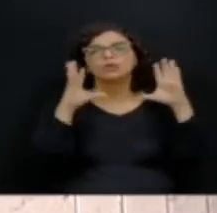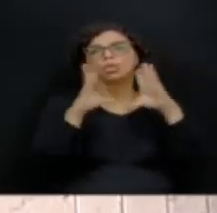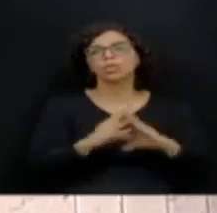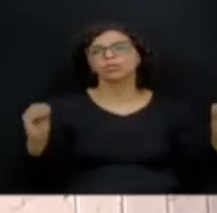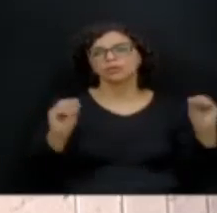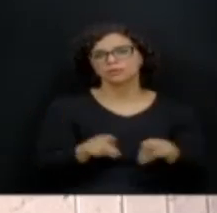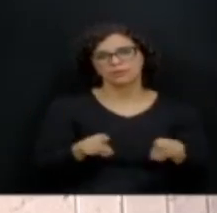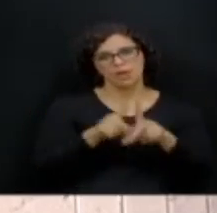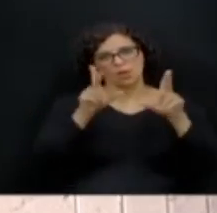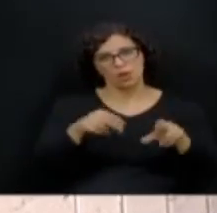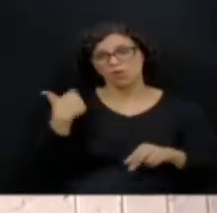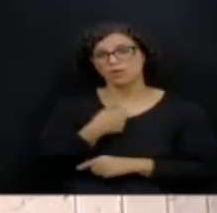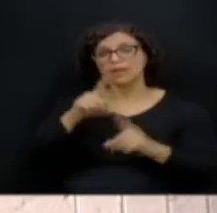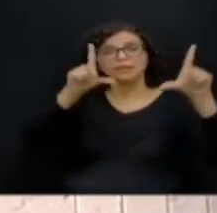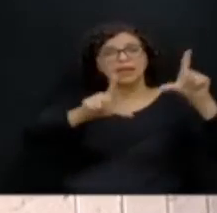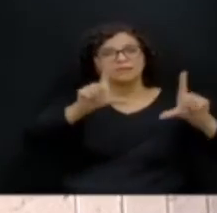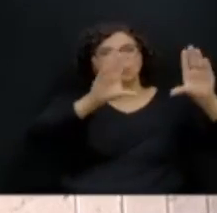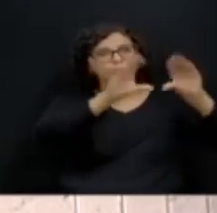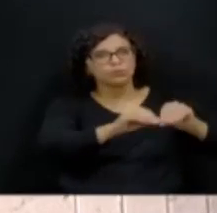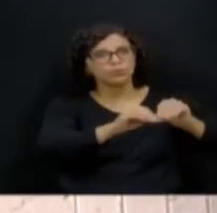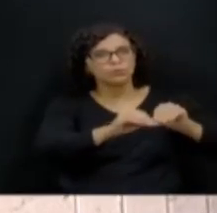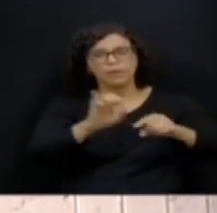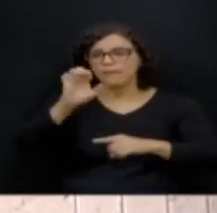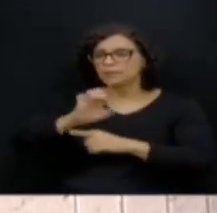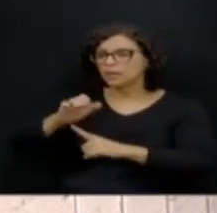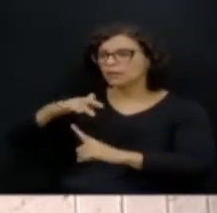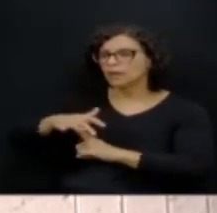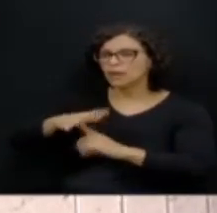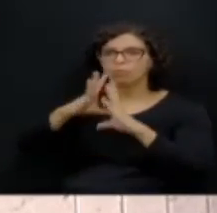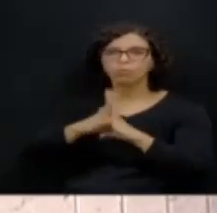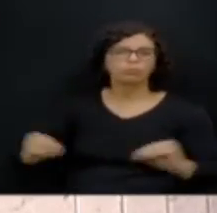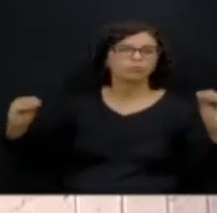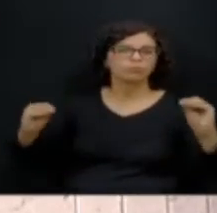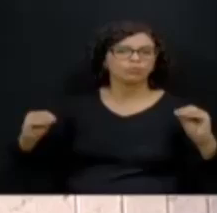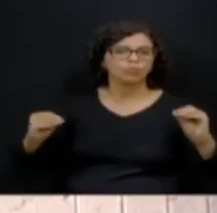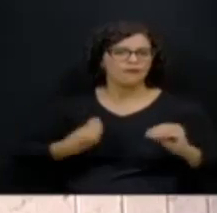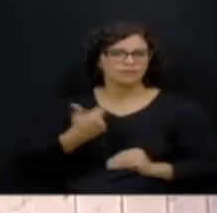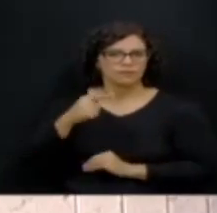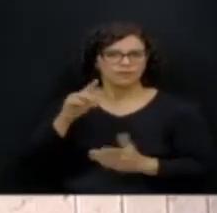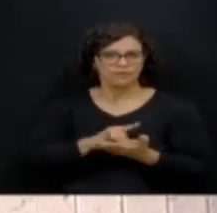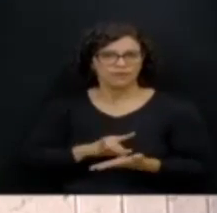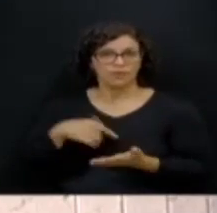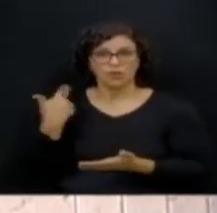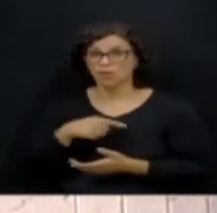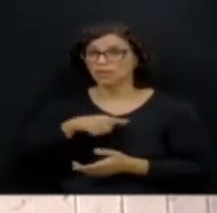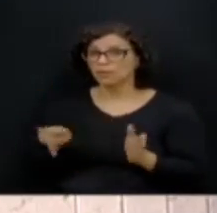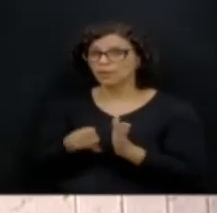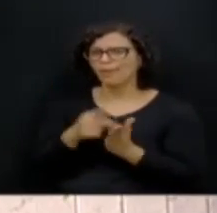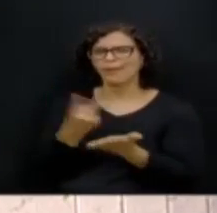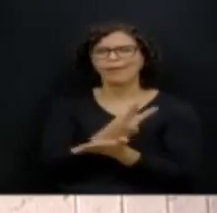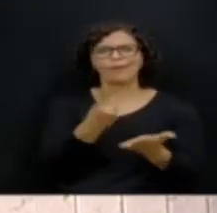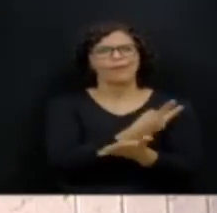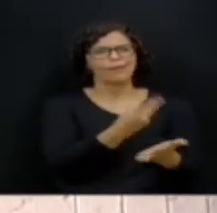some. Esse Estado, quando você desliga a televisão, ele não existiu de fato. O que a gente tem é uma sequência de